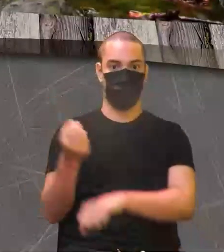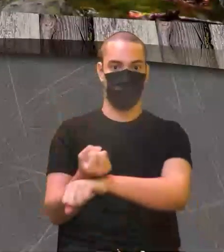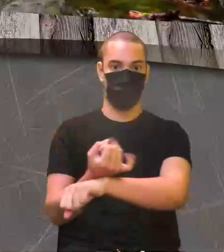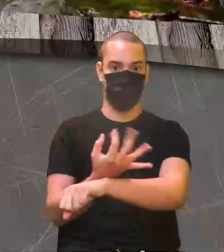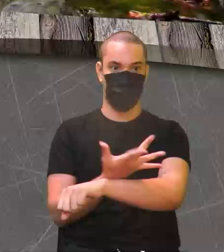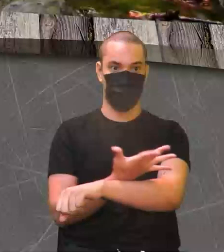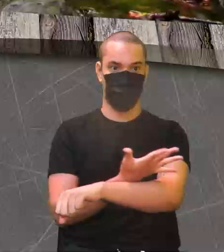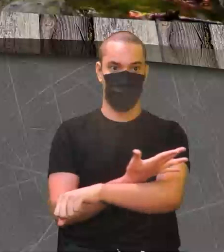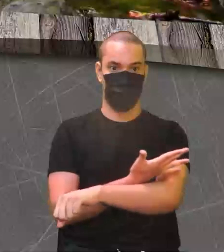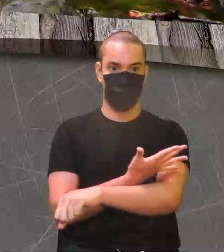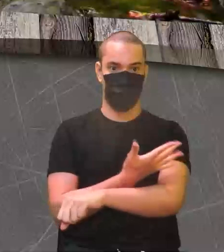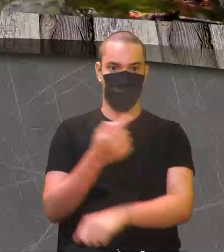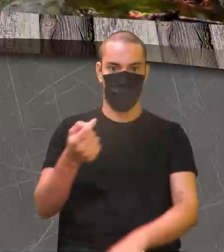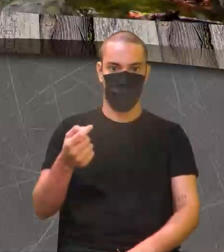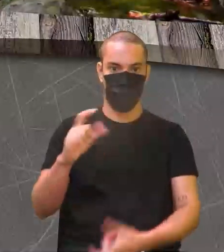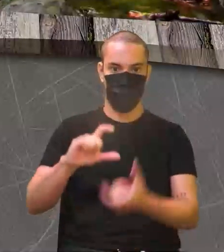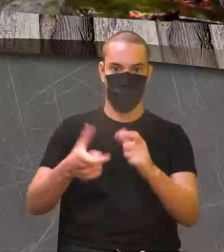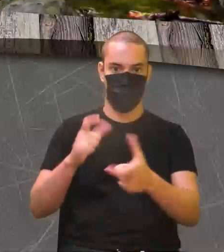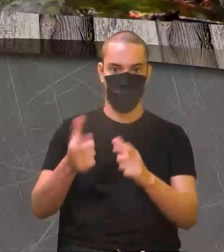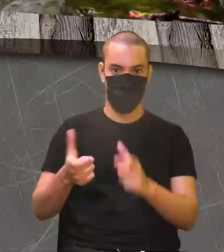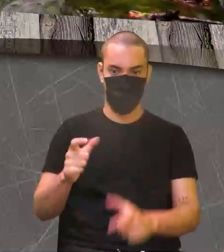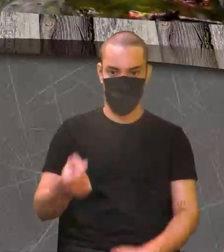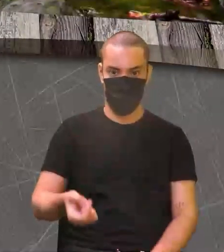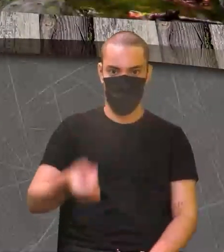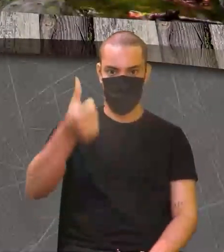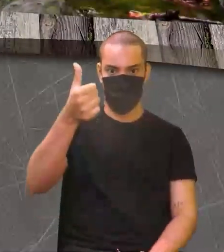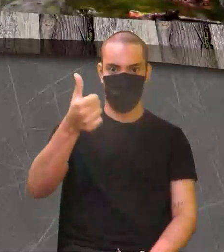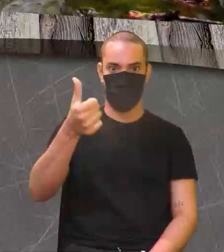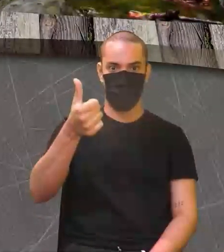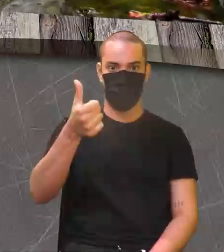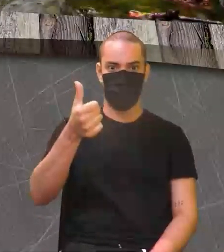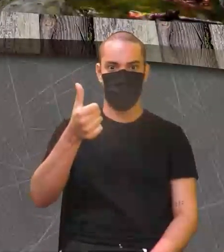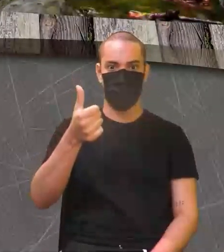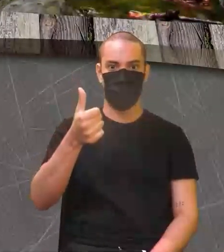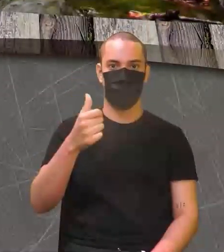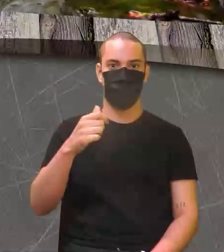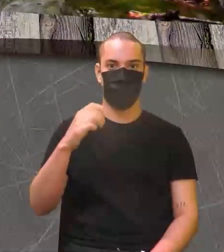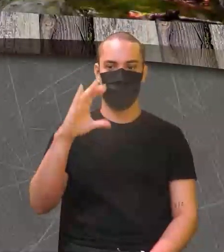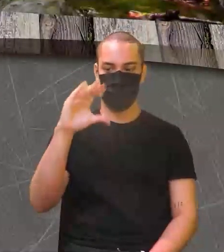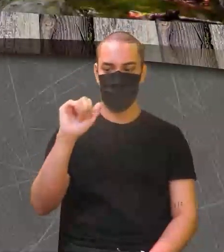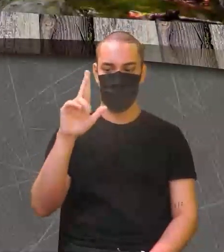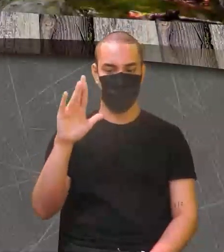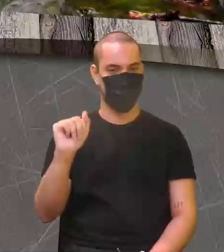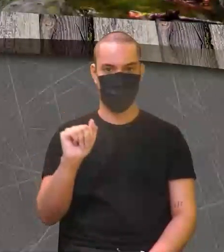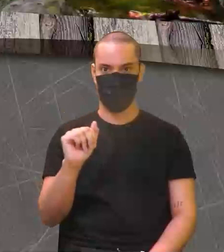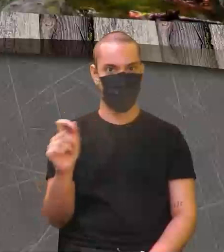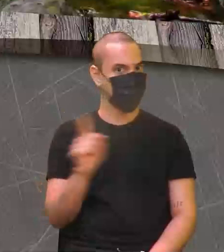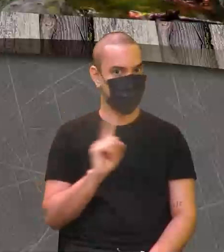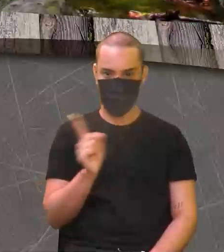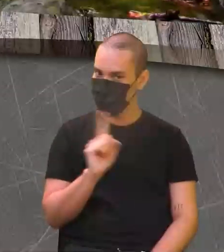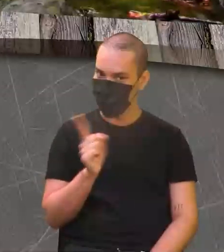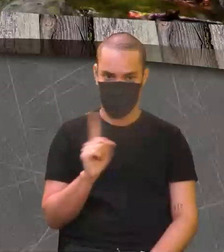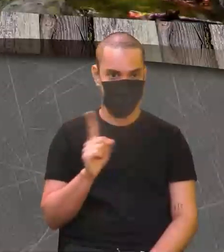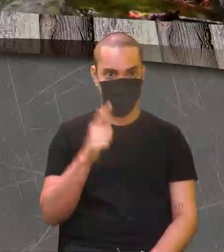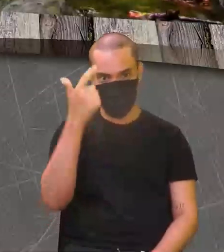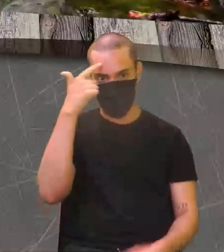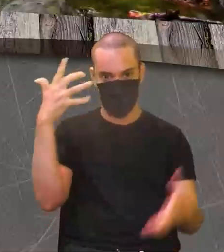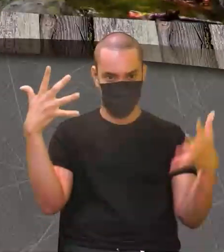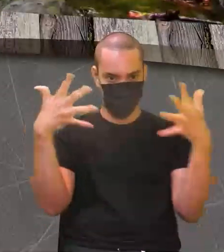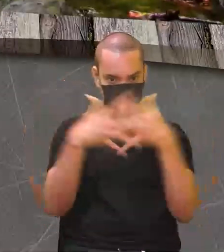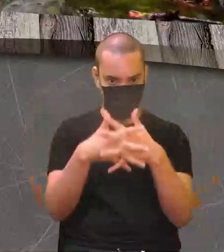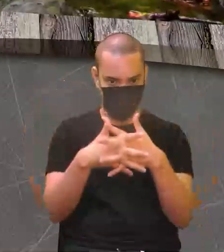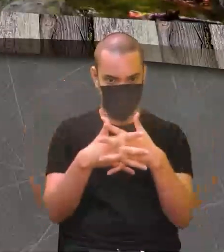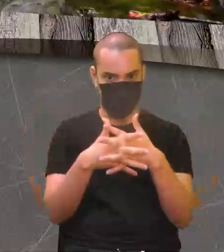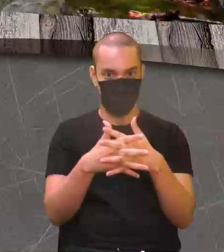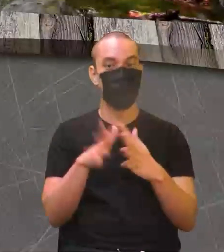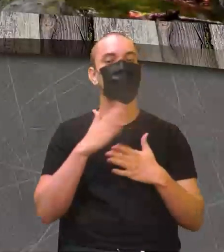aí. Tu falou jogar o dado e cair cara. Foi, né, prof? Ai, muito obrigada, prof. Você confundiu, né? Então, a